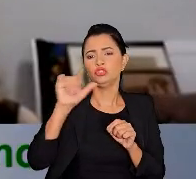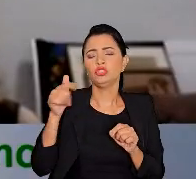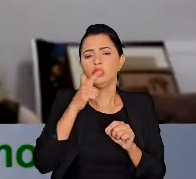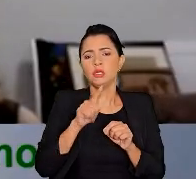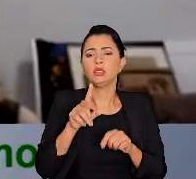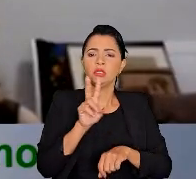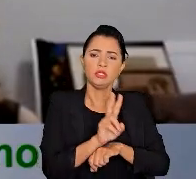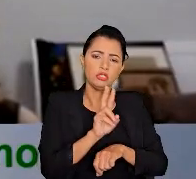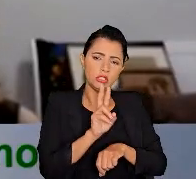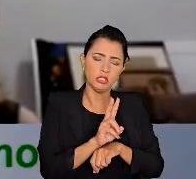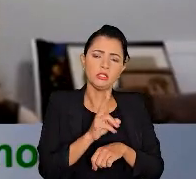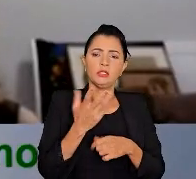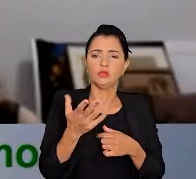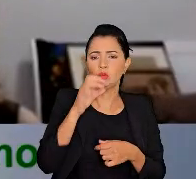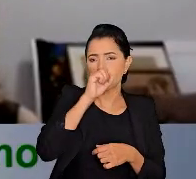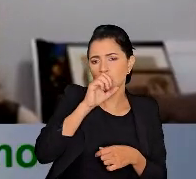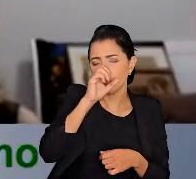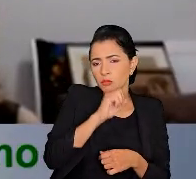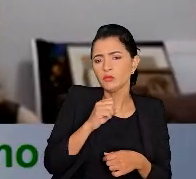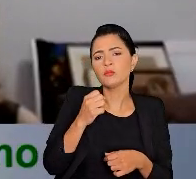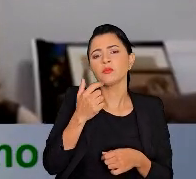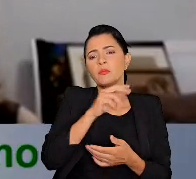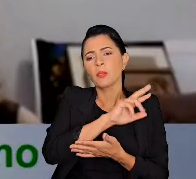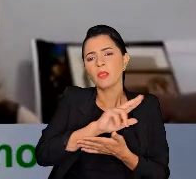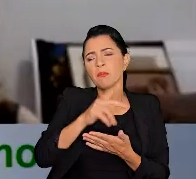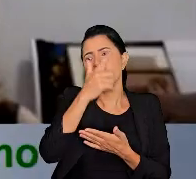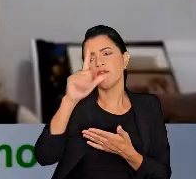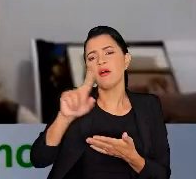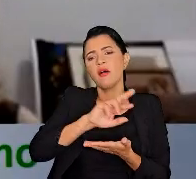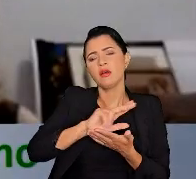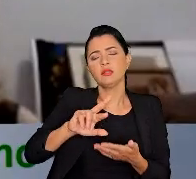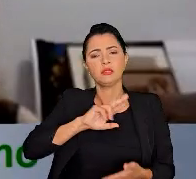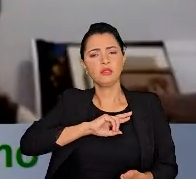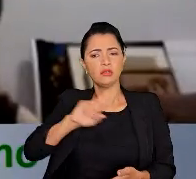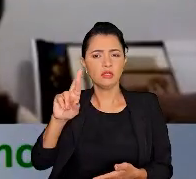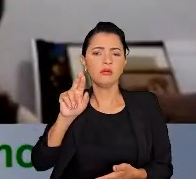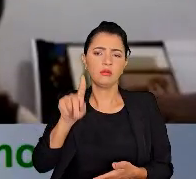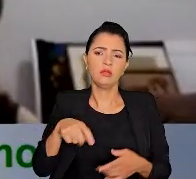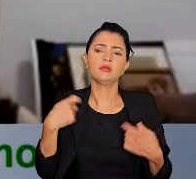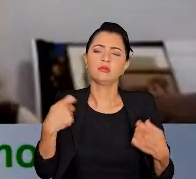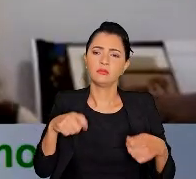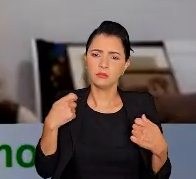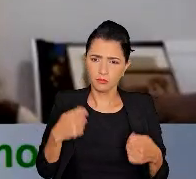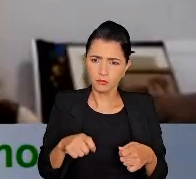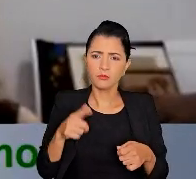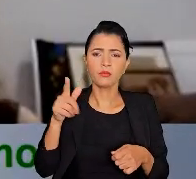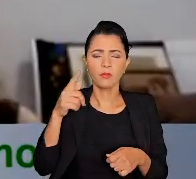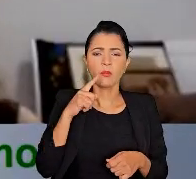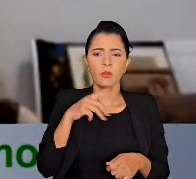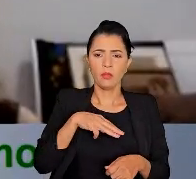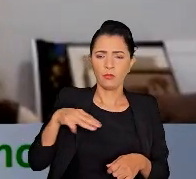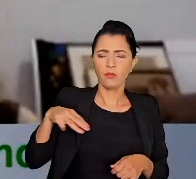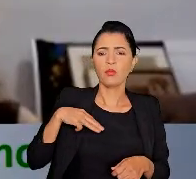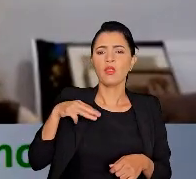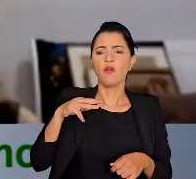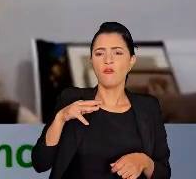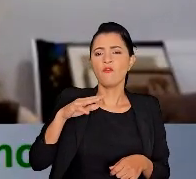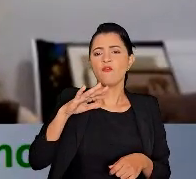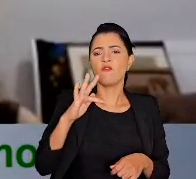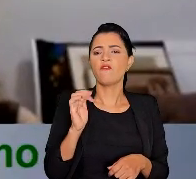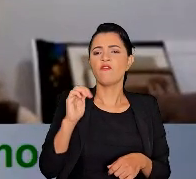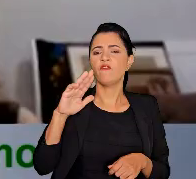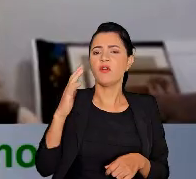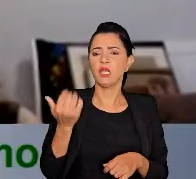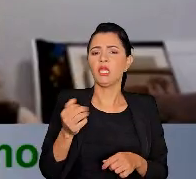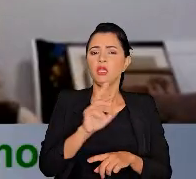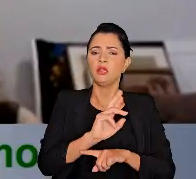guarda para várias religiões, e isso deve ter, o julgamento do ministro Edson Fachin, o relator, e